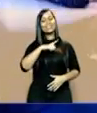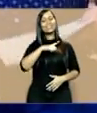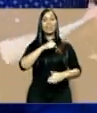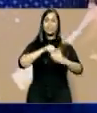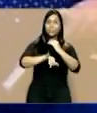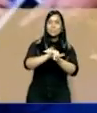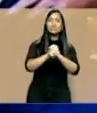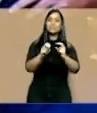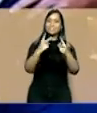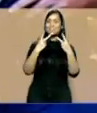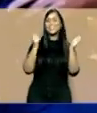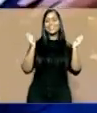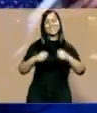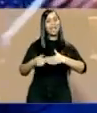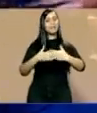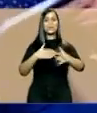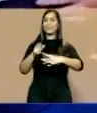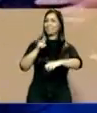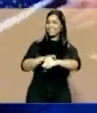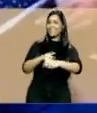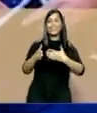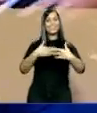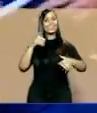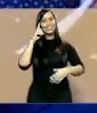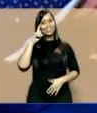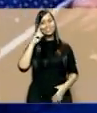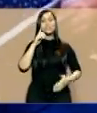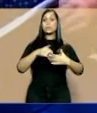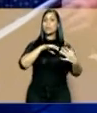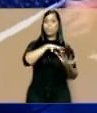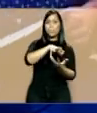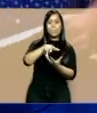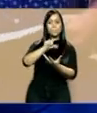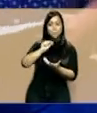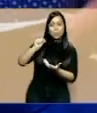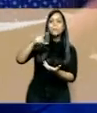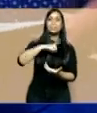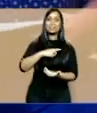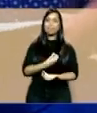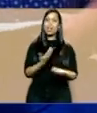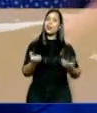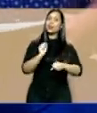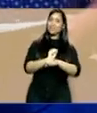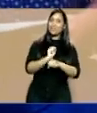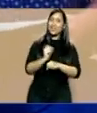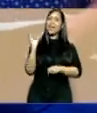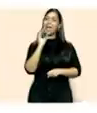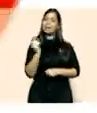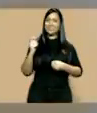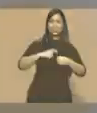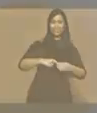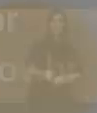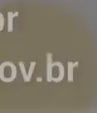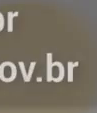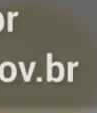e você vai poder assistir em qualquer horário, qualquer dia, em qualquer parte do mundo. A gente faz um breve intervalo e volta já já. Volta já já.